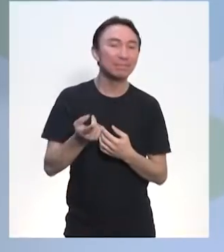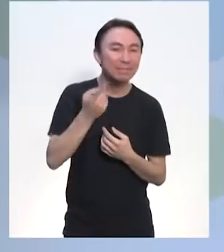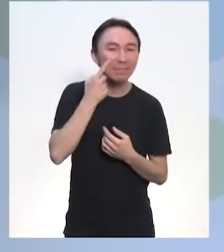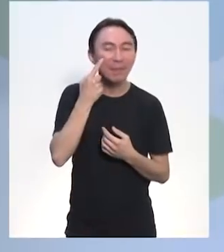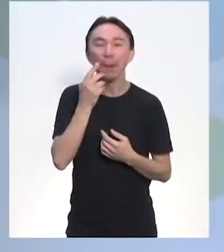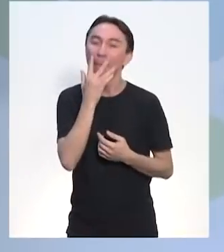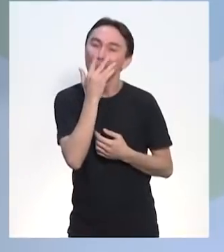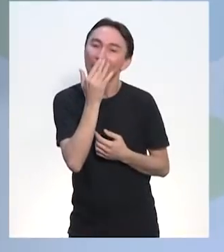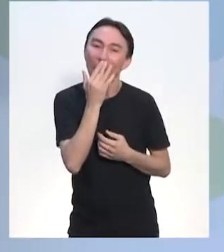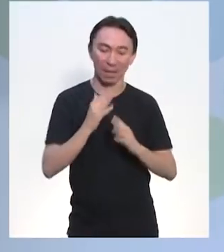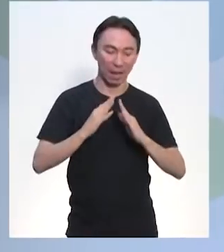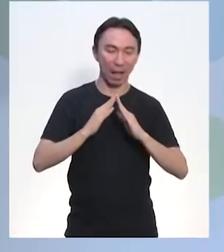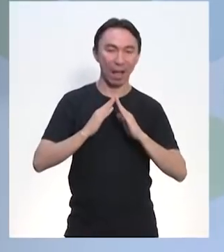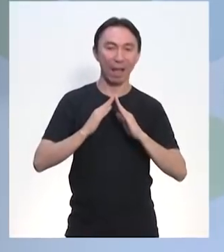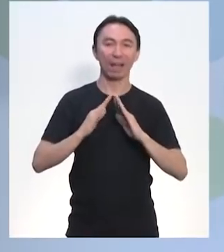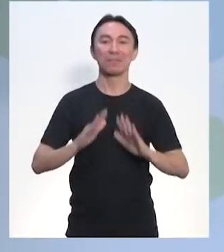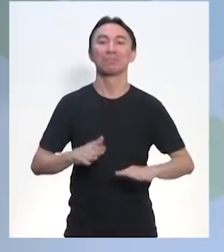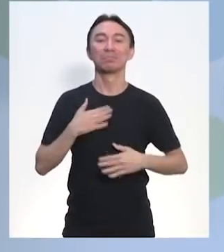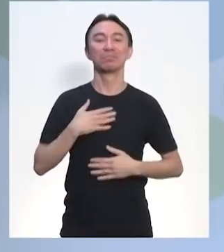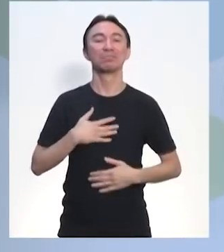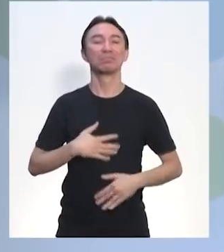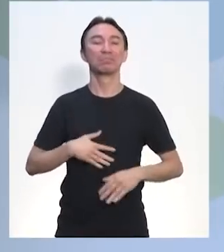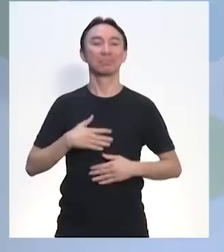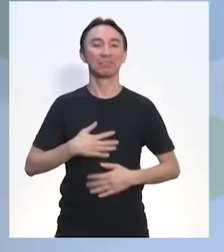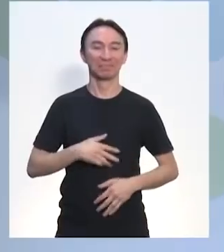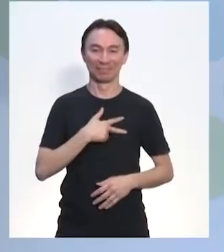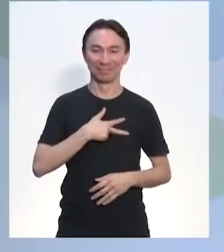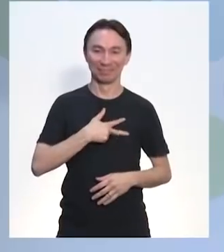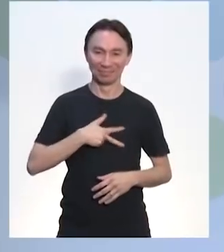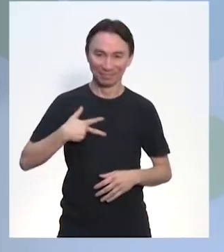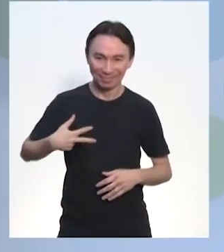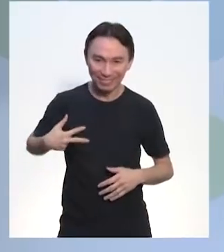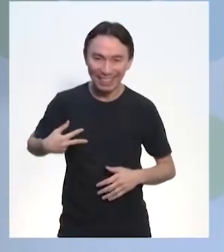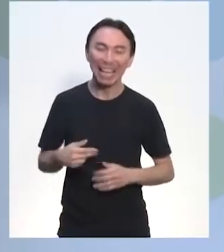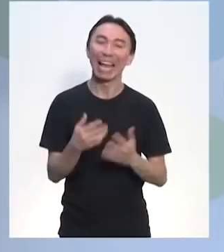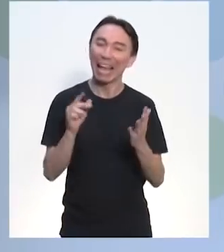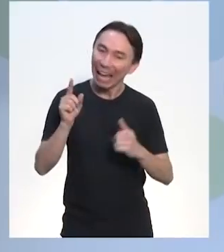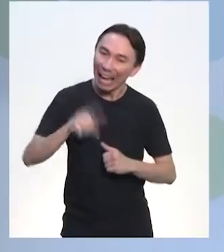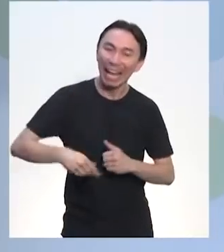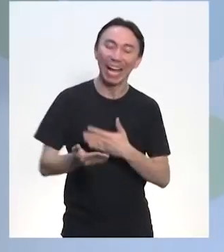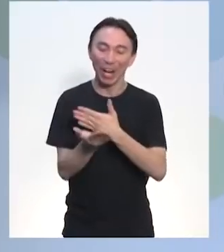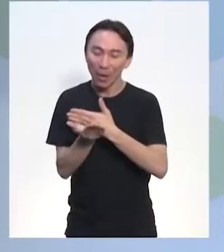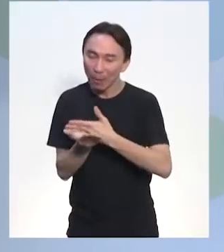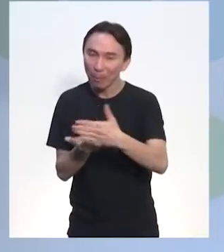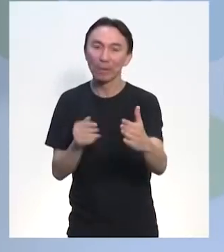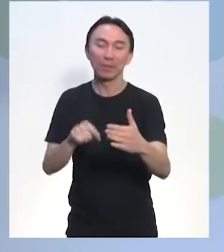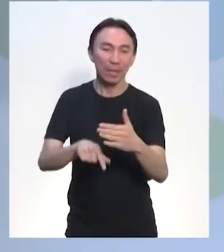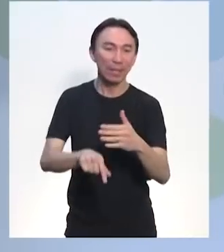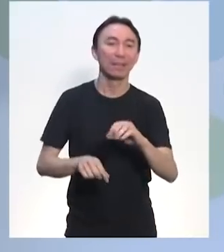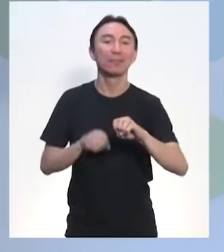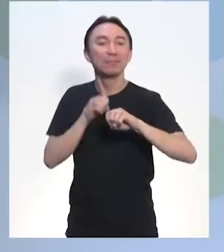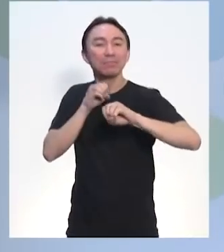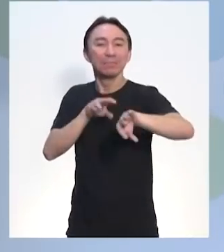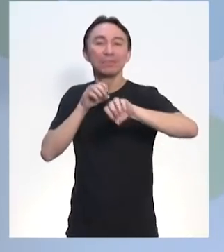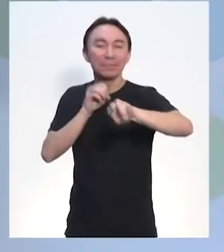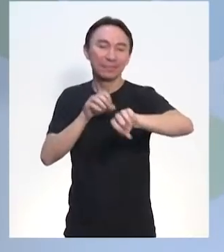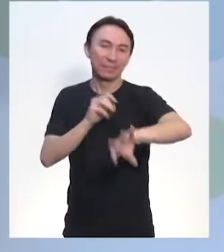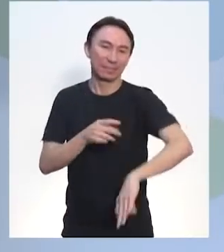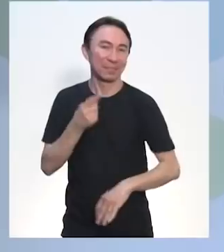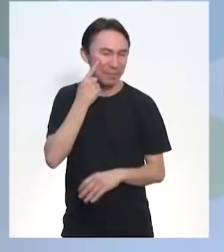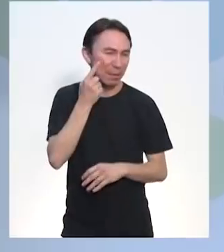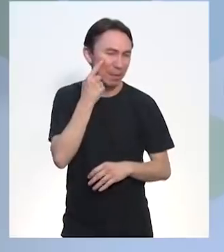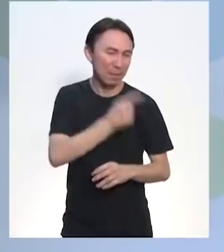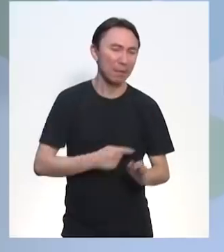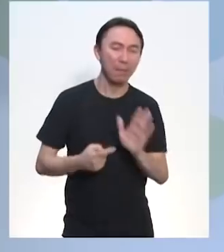em casa. E essa vai ser, então, o começo da aula, né? Nós vamos apresentar para você, digamos aí, uma